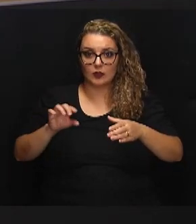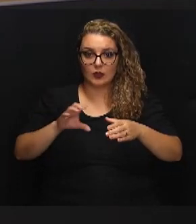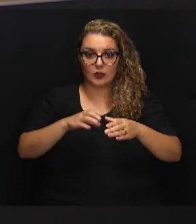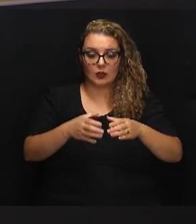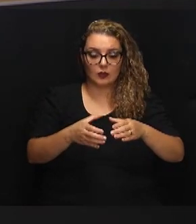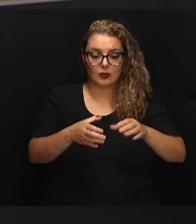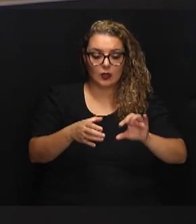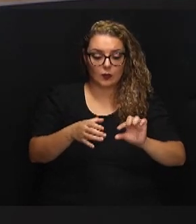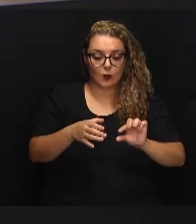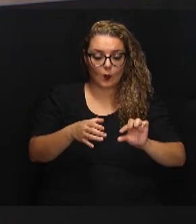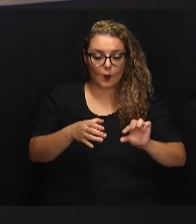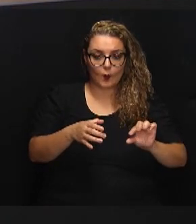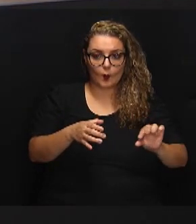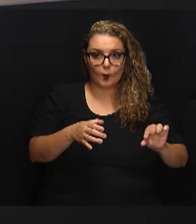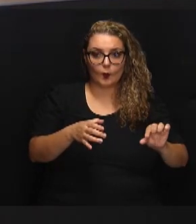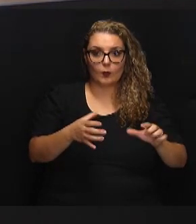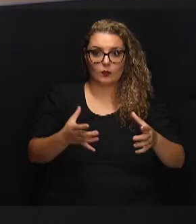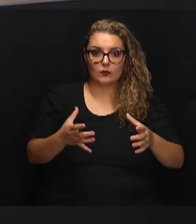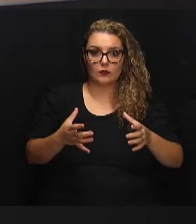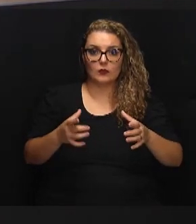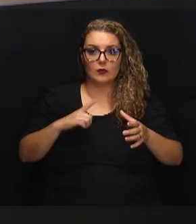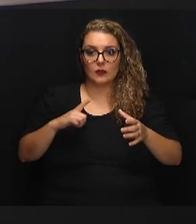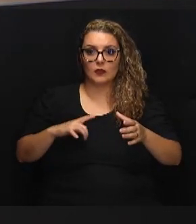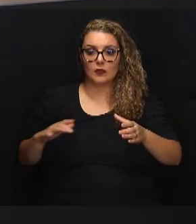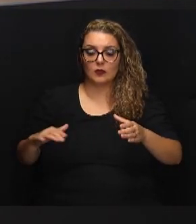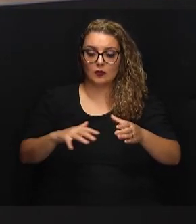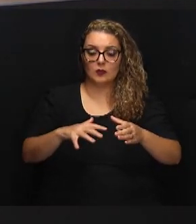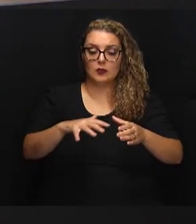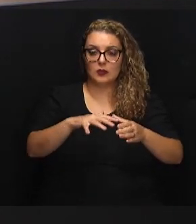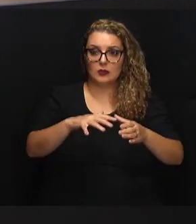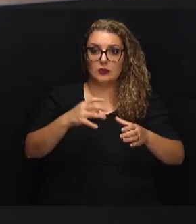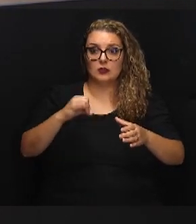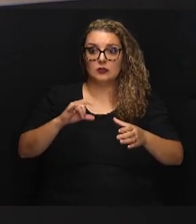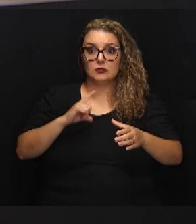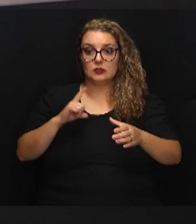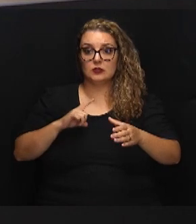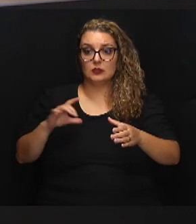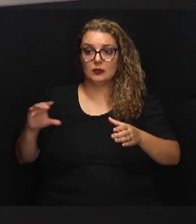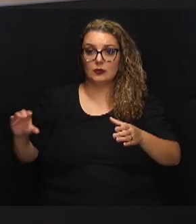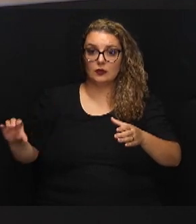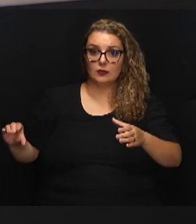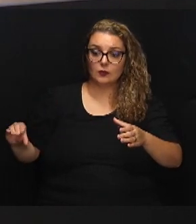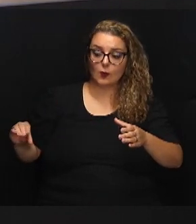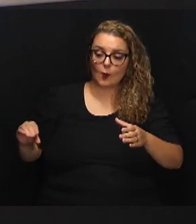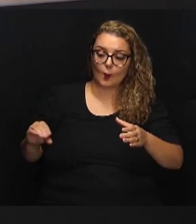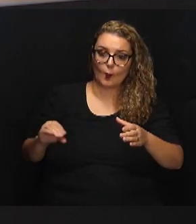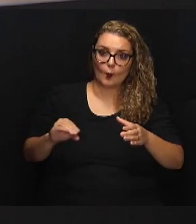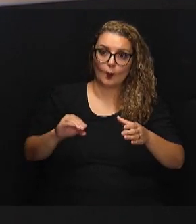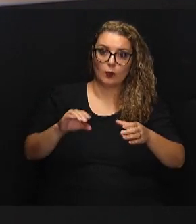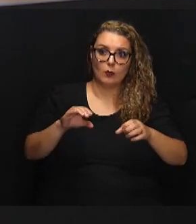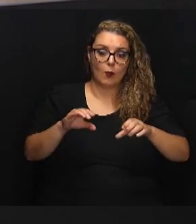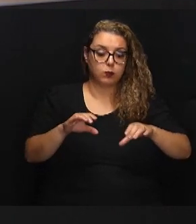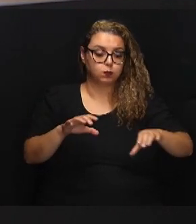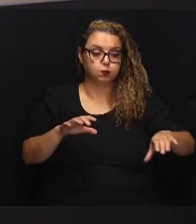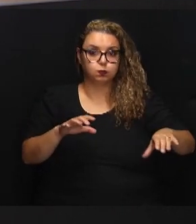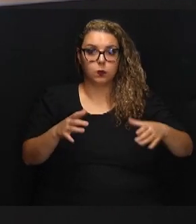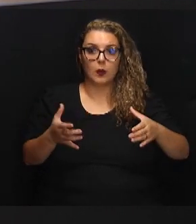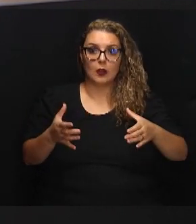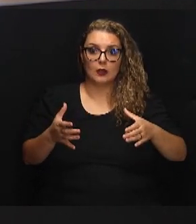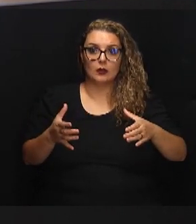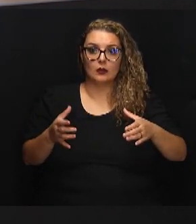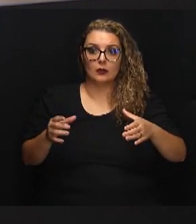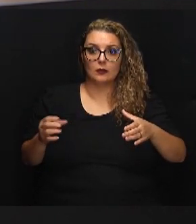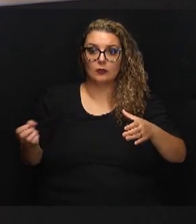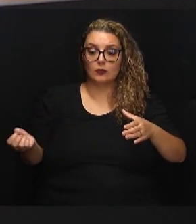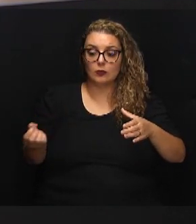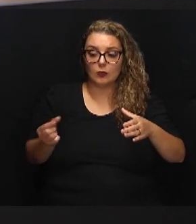saindo, suas despesas são pequenininhas, então ele retém bastante, né? Se eu tenho um caninho fininho entrando em um canão grosso, né? Então eu tenho poucas